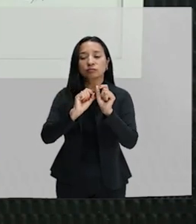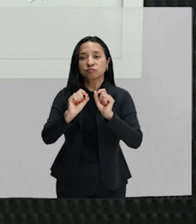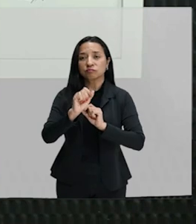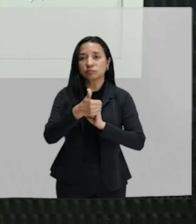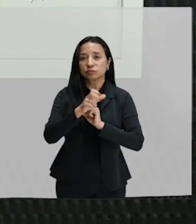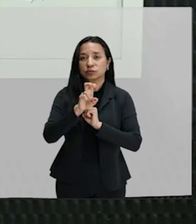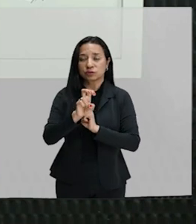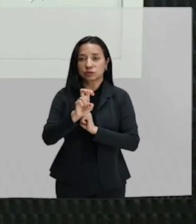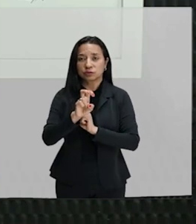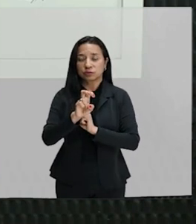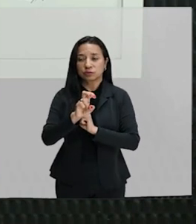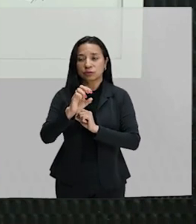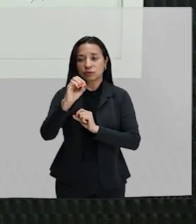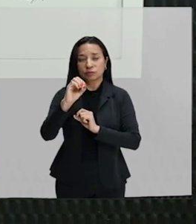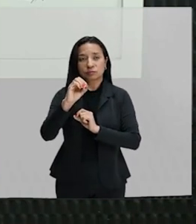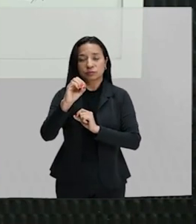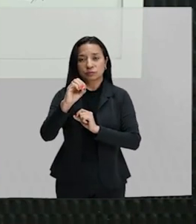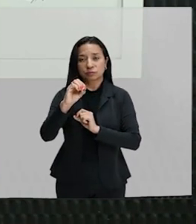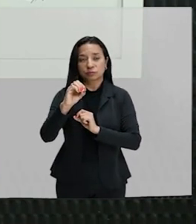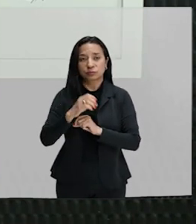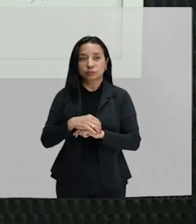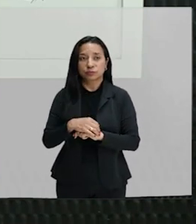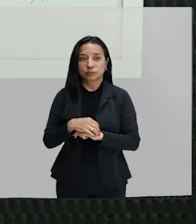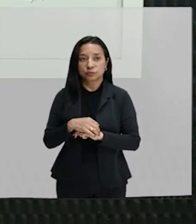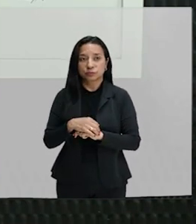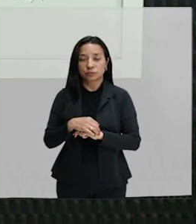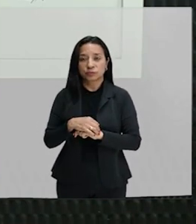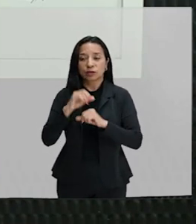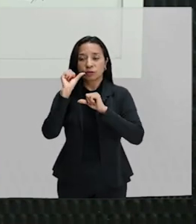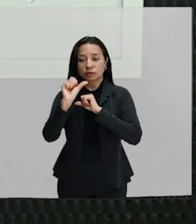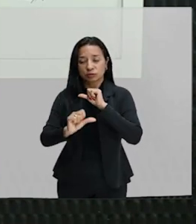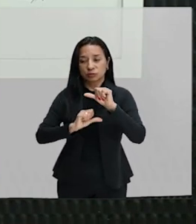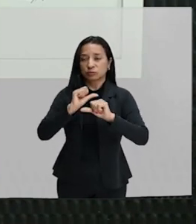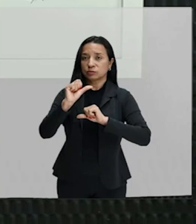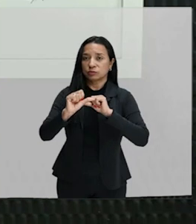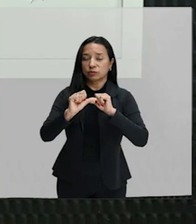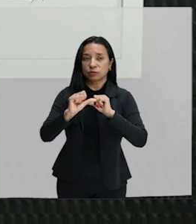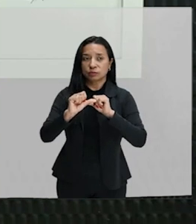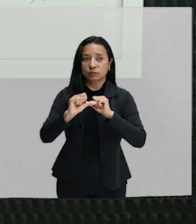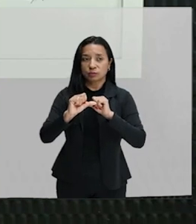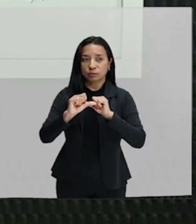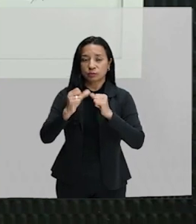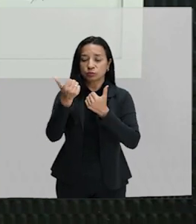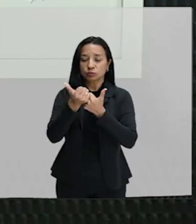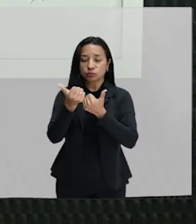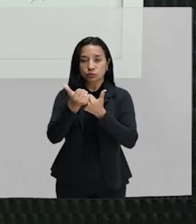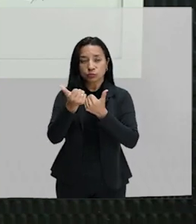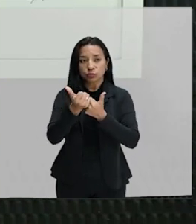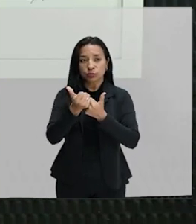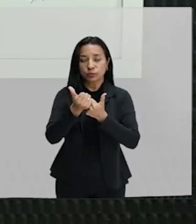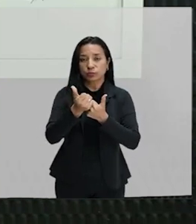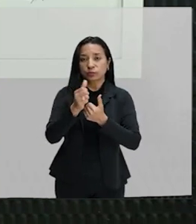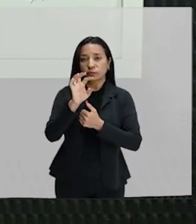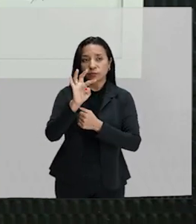15 grac coloco na minha lei de transformação n é vai ficar ó temperatura